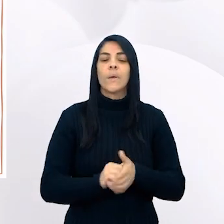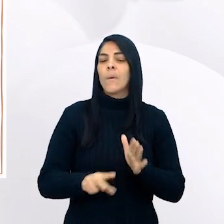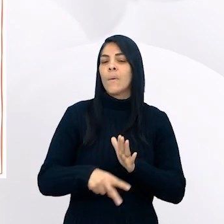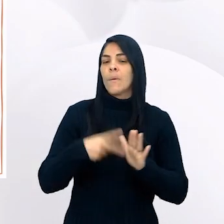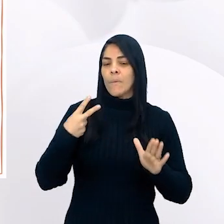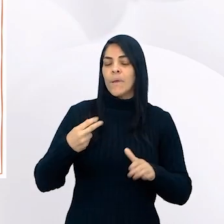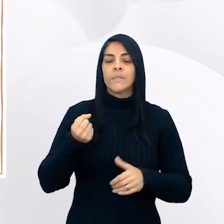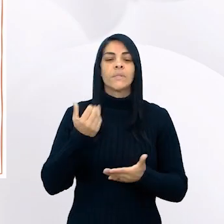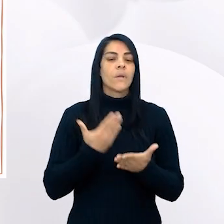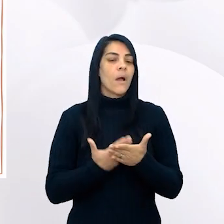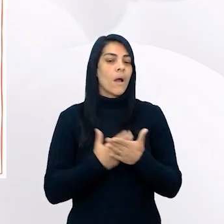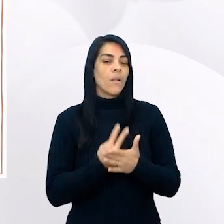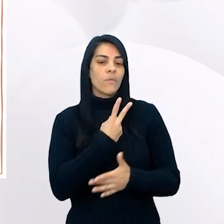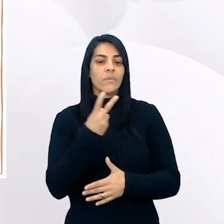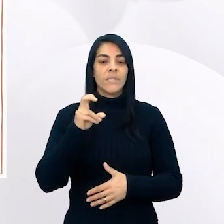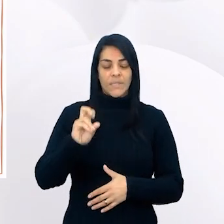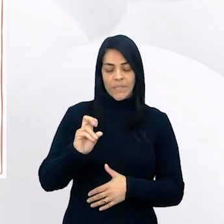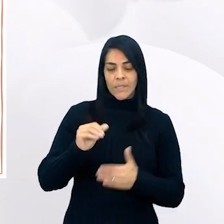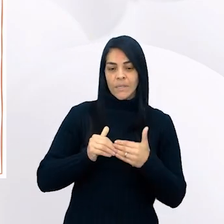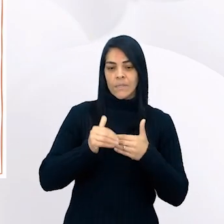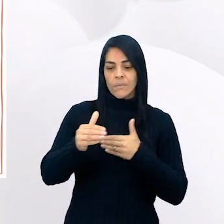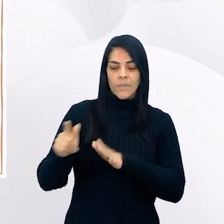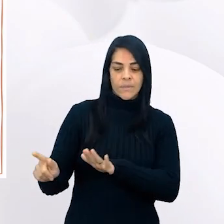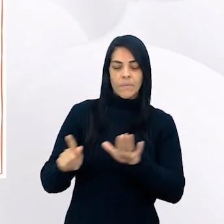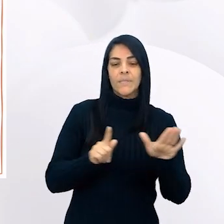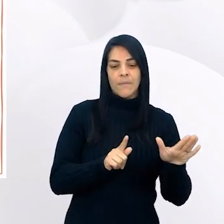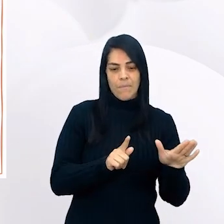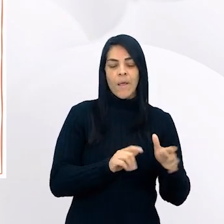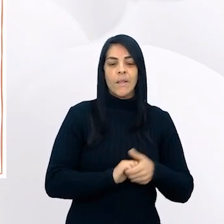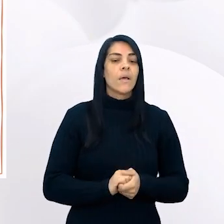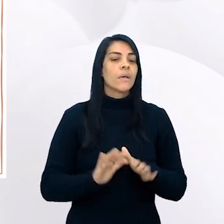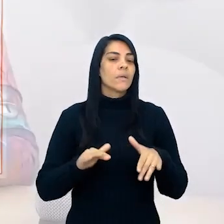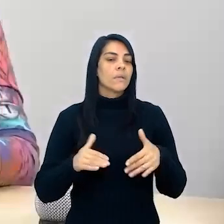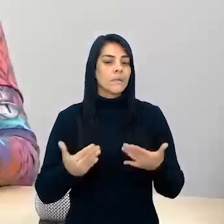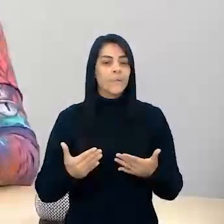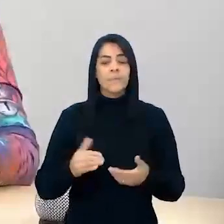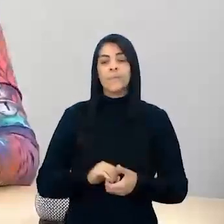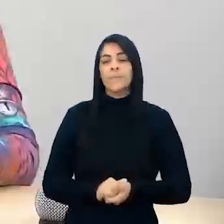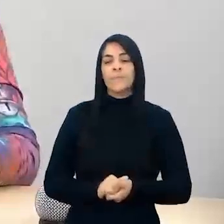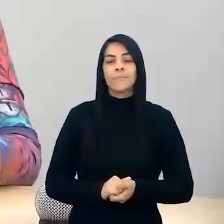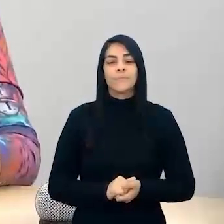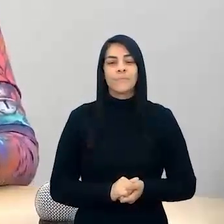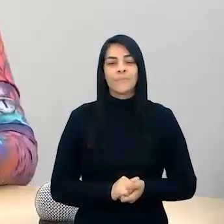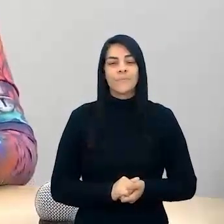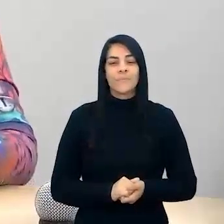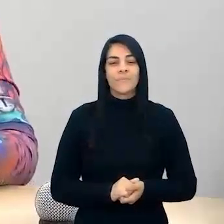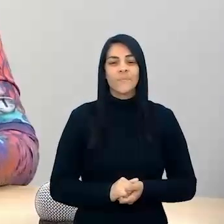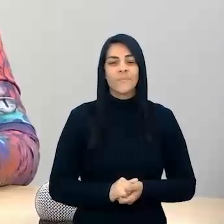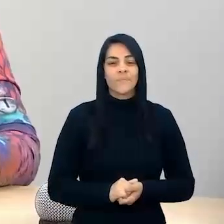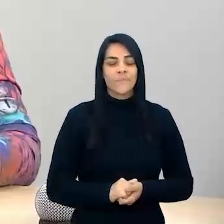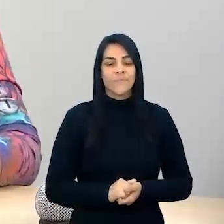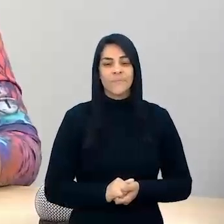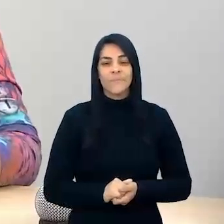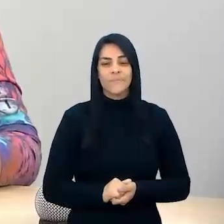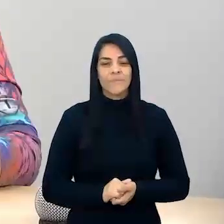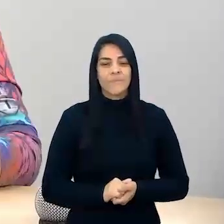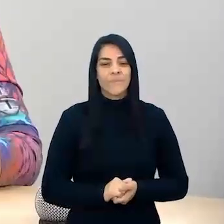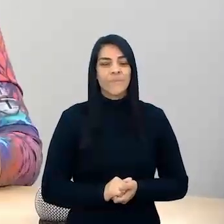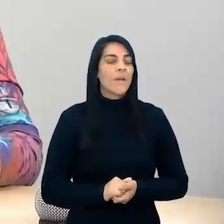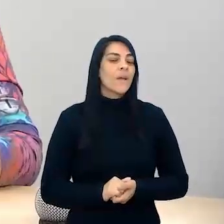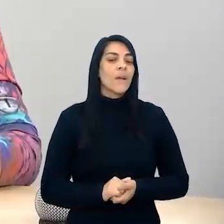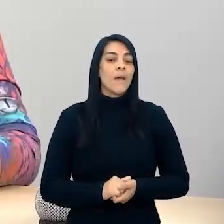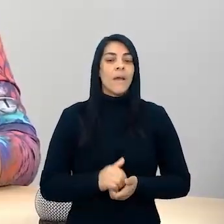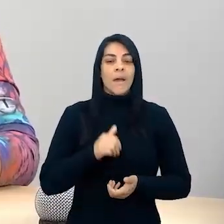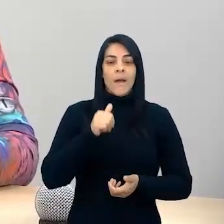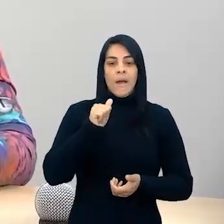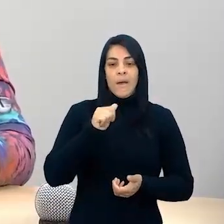que nós estaríamos aí nas próximas semanas. Isso. Agora, eu vou pedir para voltar para mim e eu vou passar até o PPT do ensino